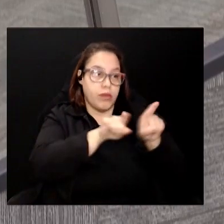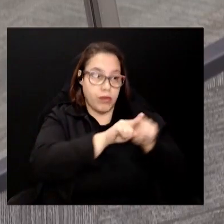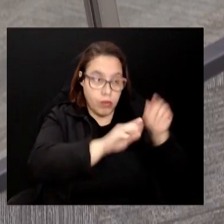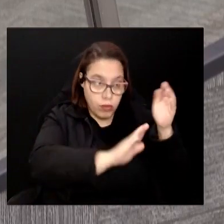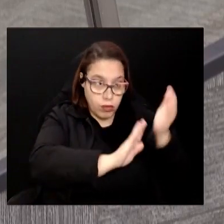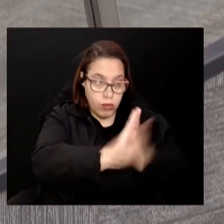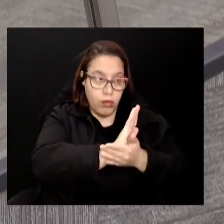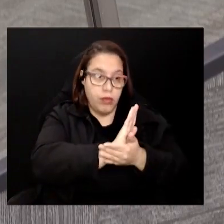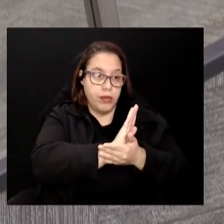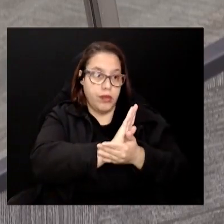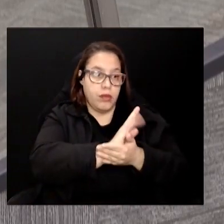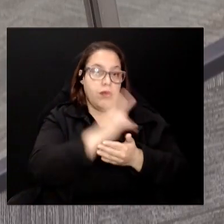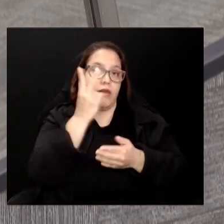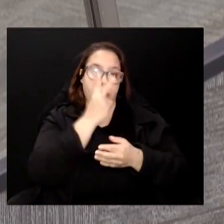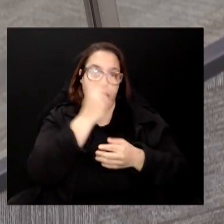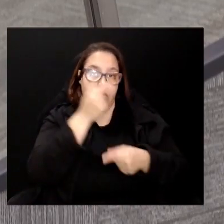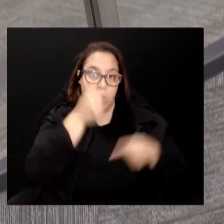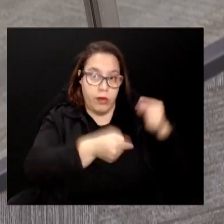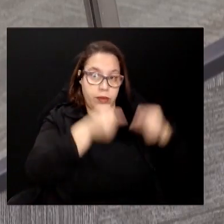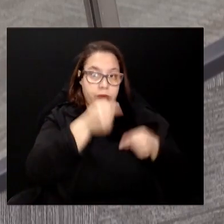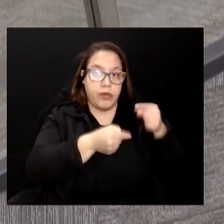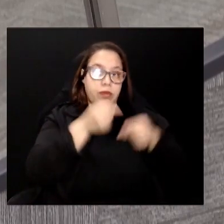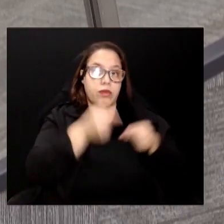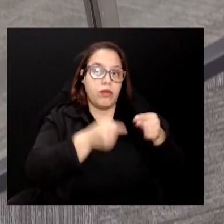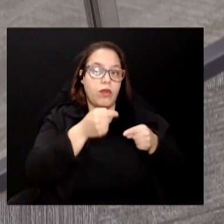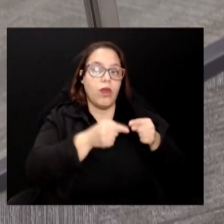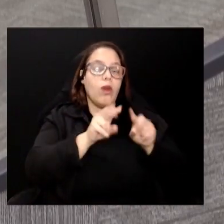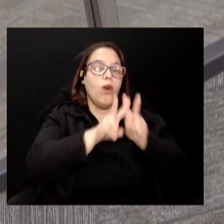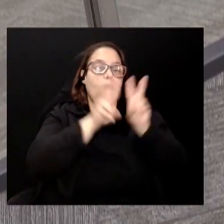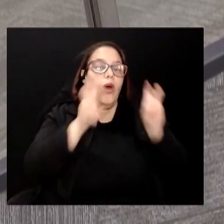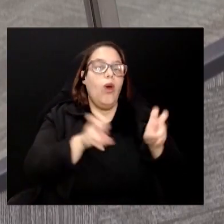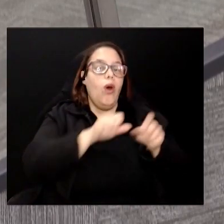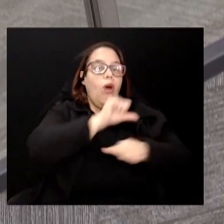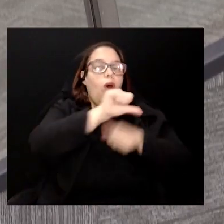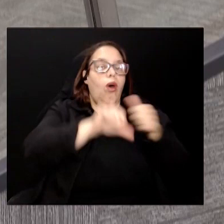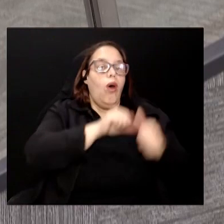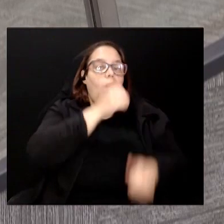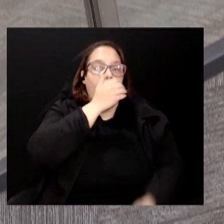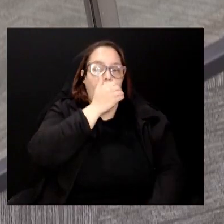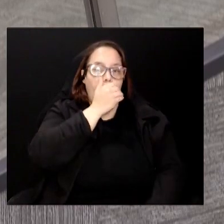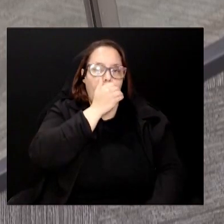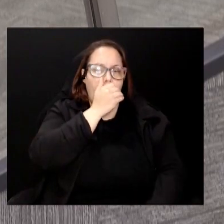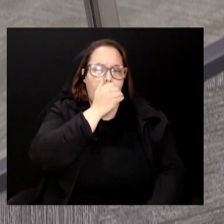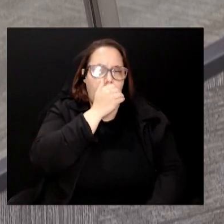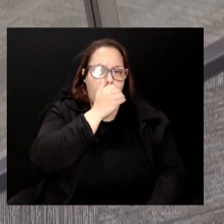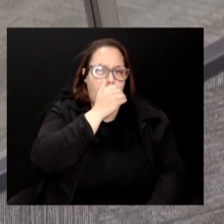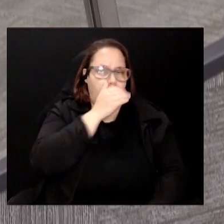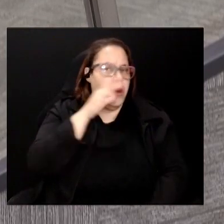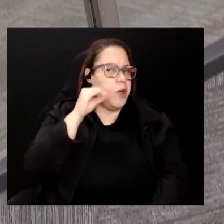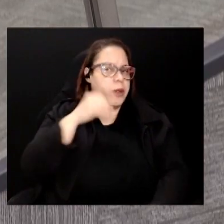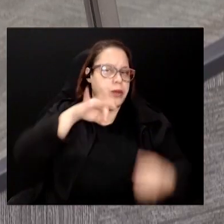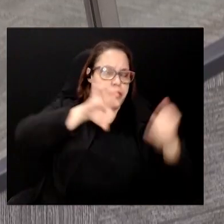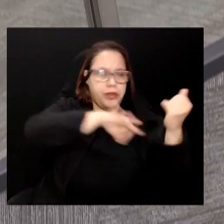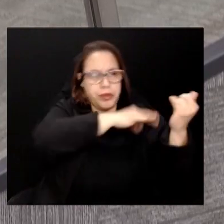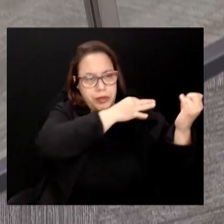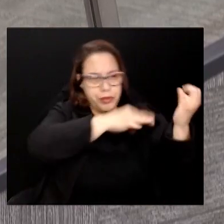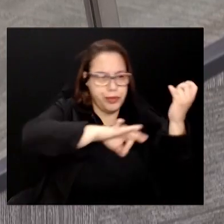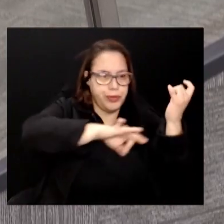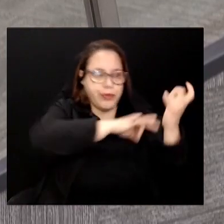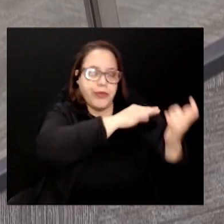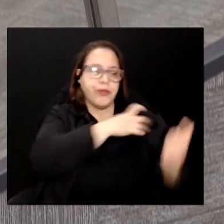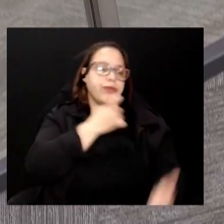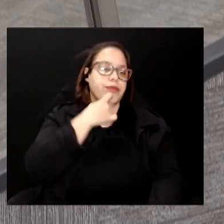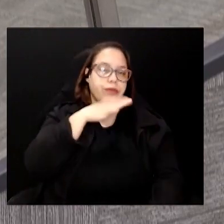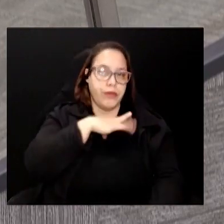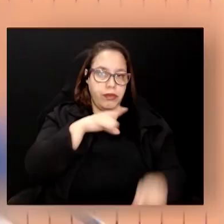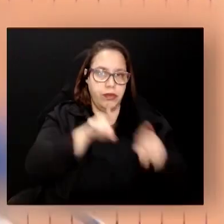2 discussões é o que trata de alterações no quadro da Orquestra Sinfônica Municipal de Campinas, também